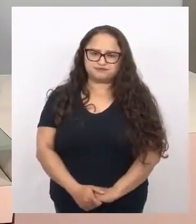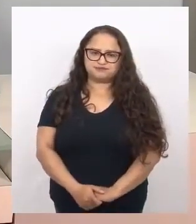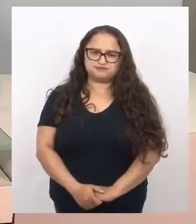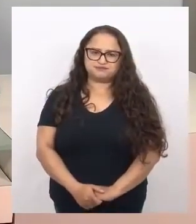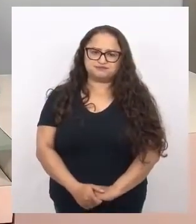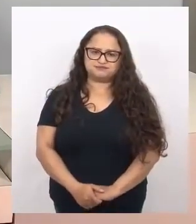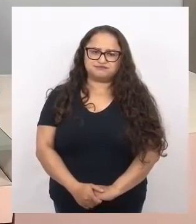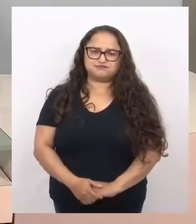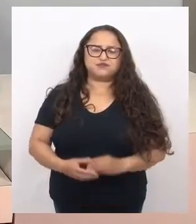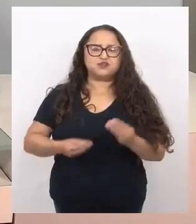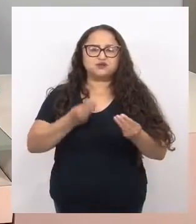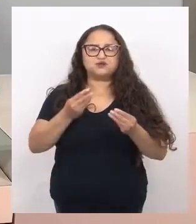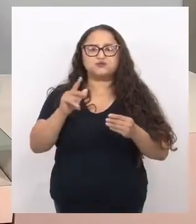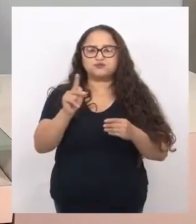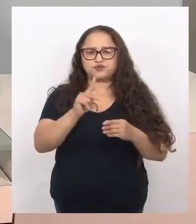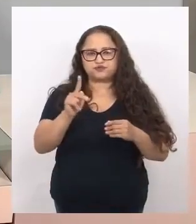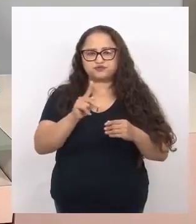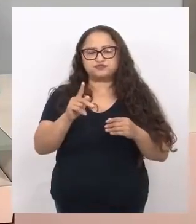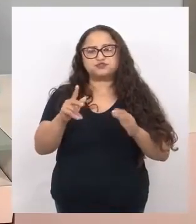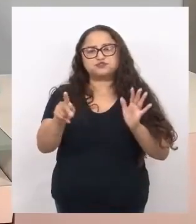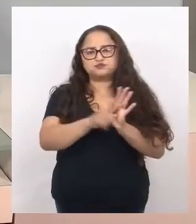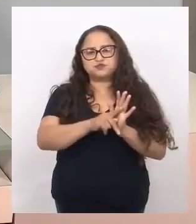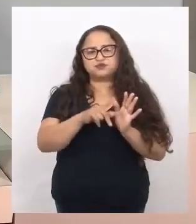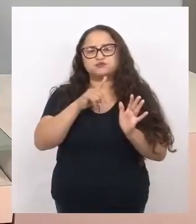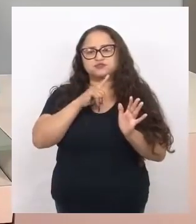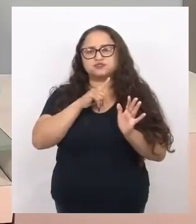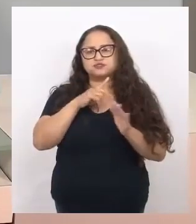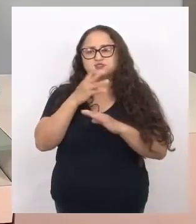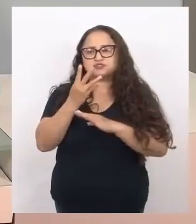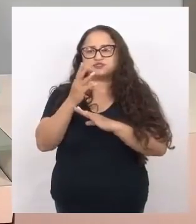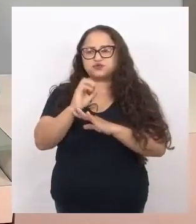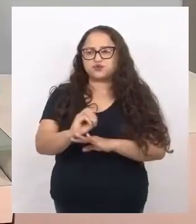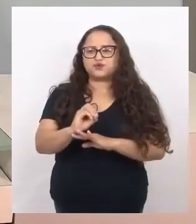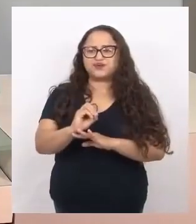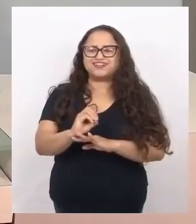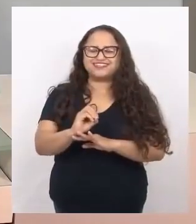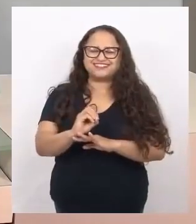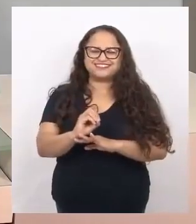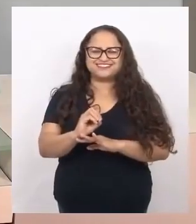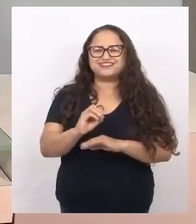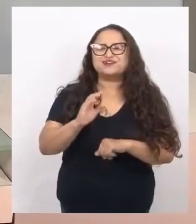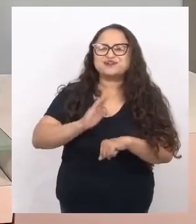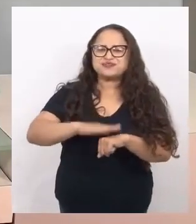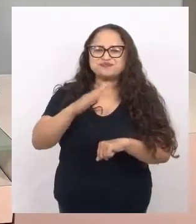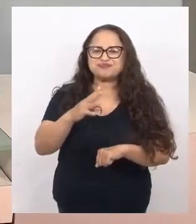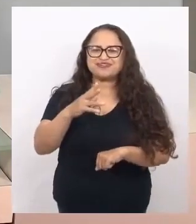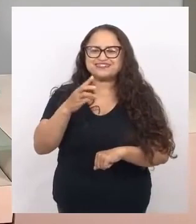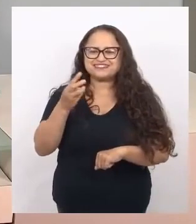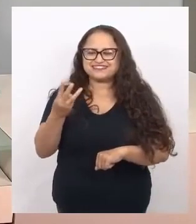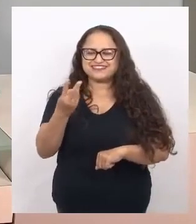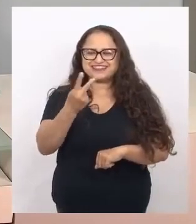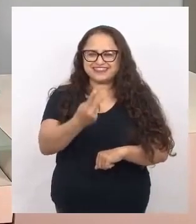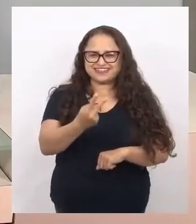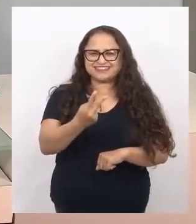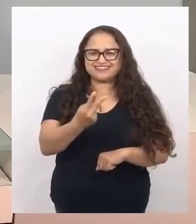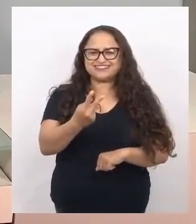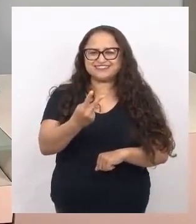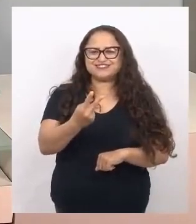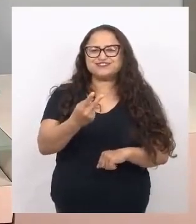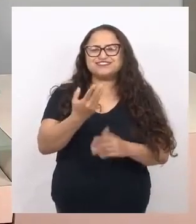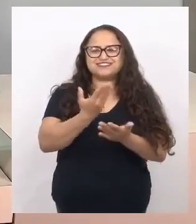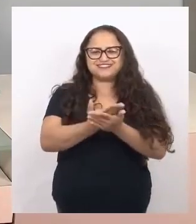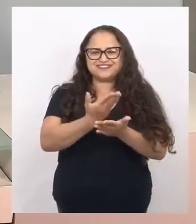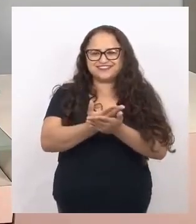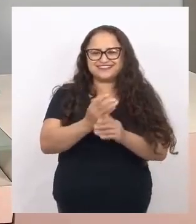no caso dos professores efetivos, que quando tem a jornada de 40 horas não pode ter mais do que 32 aulas, e esse tempo de